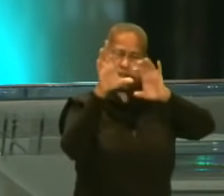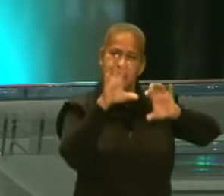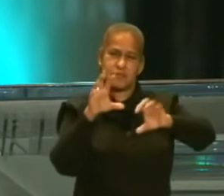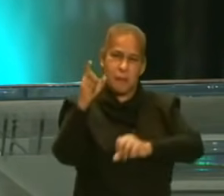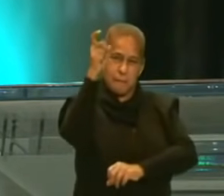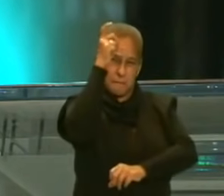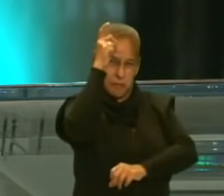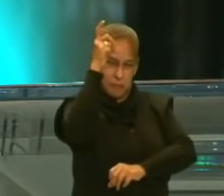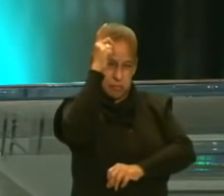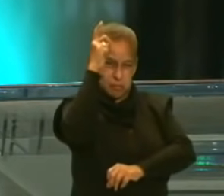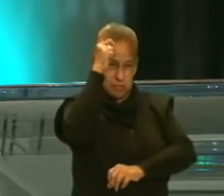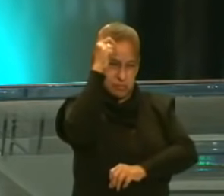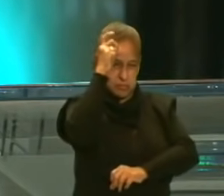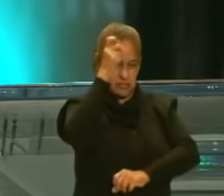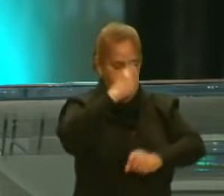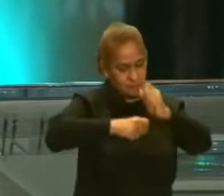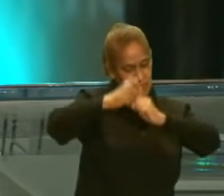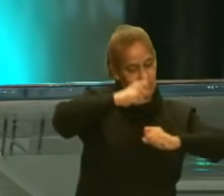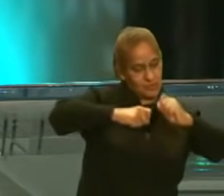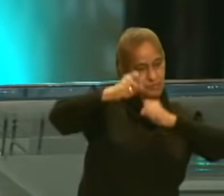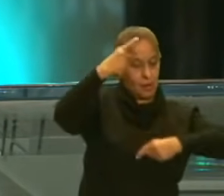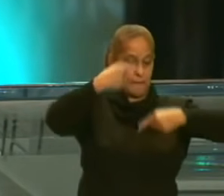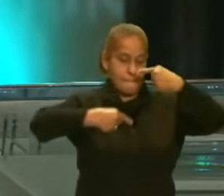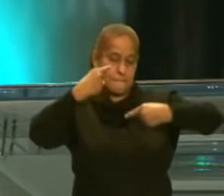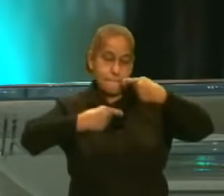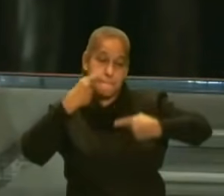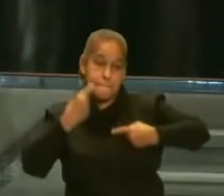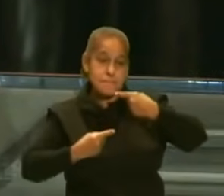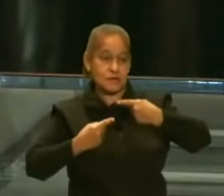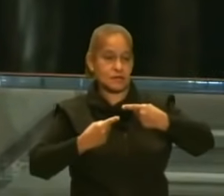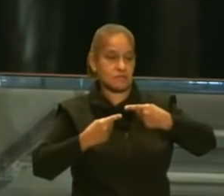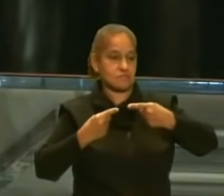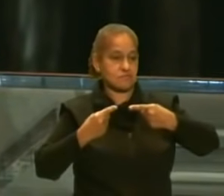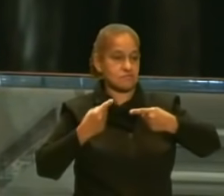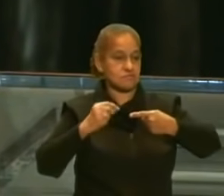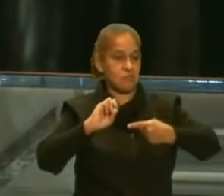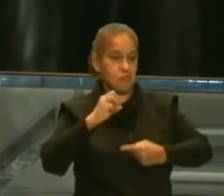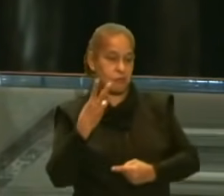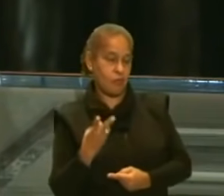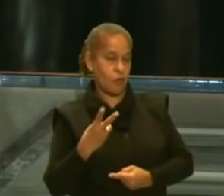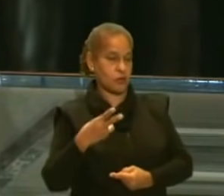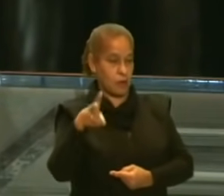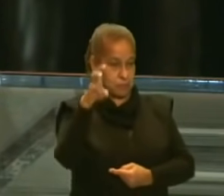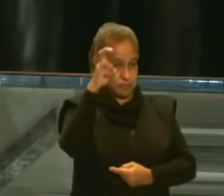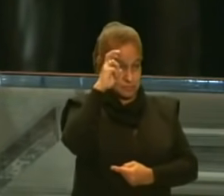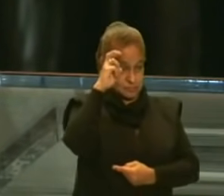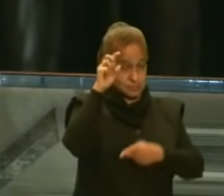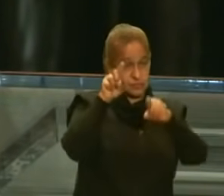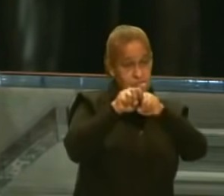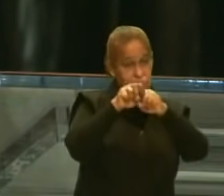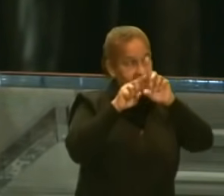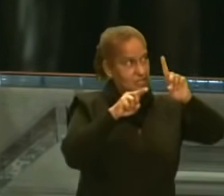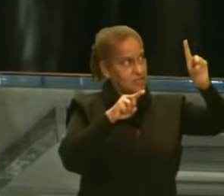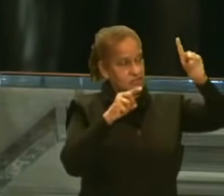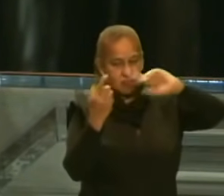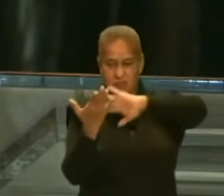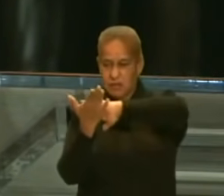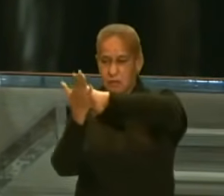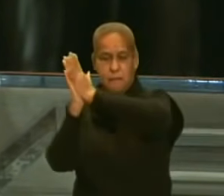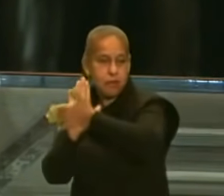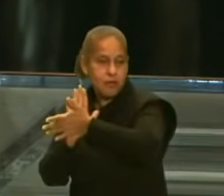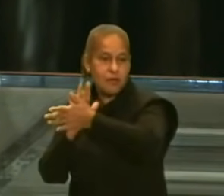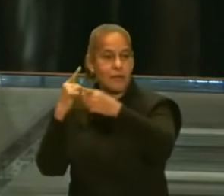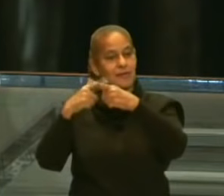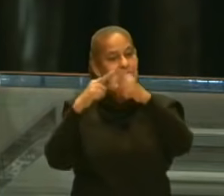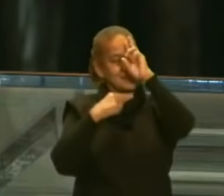de Satanás, seja na economia, na política ou na própria cultura, sendo destruídos,